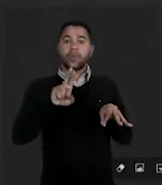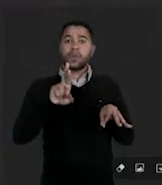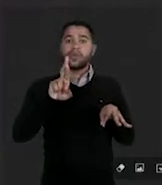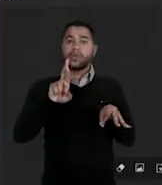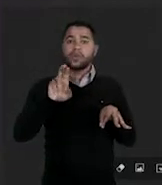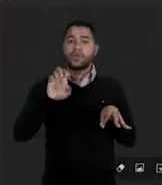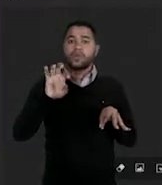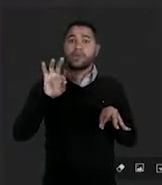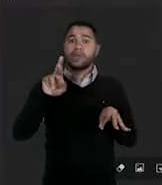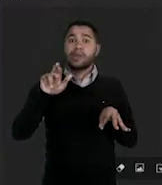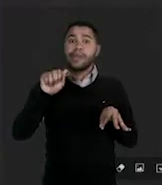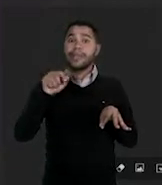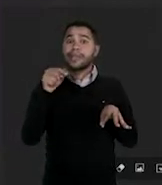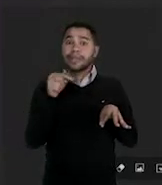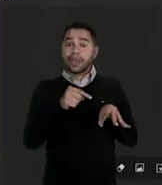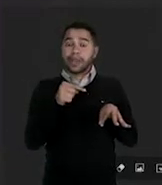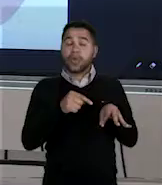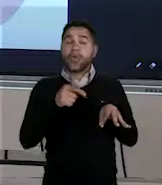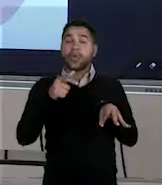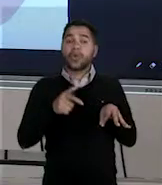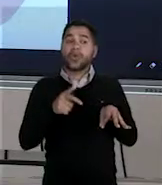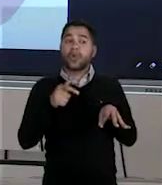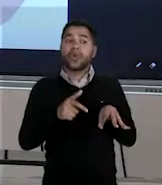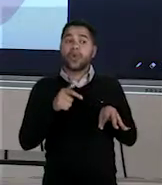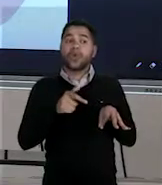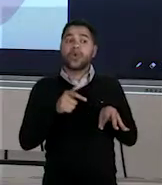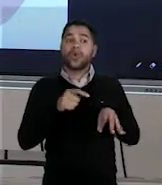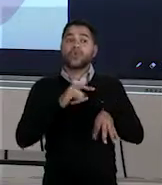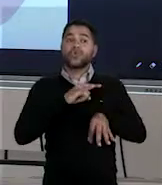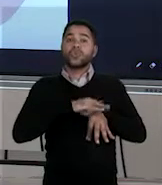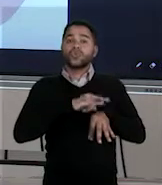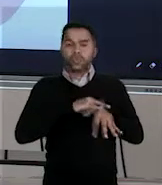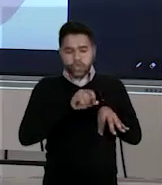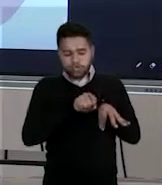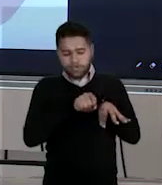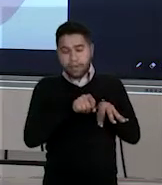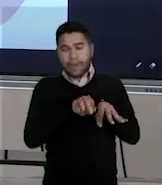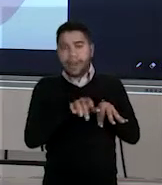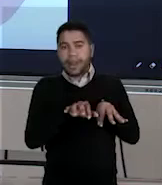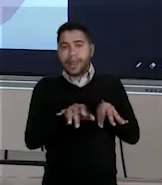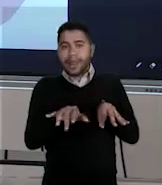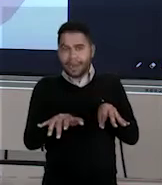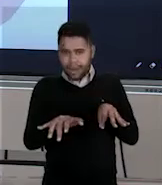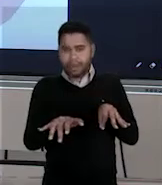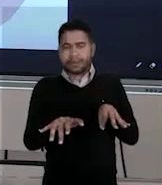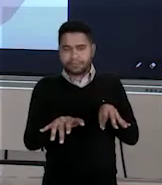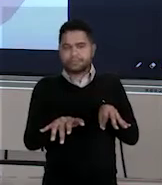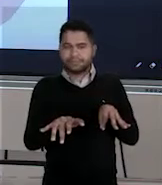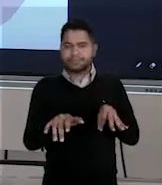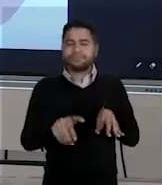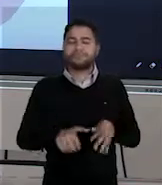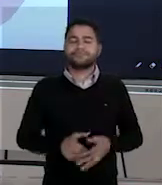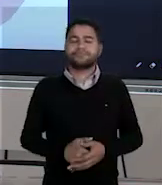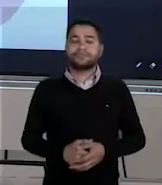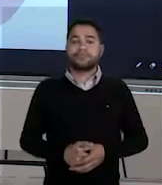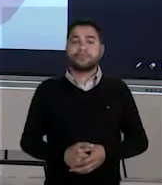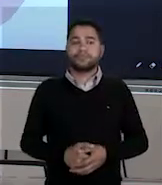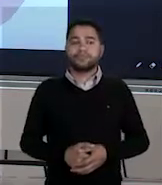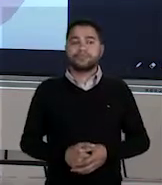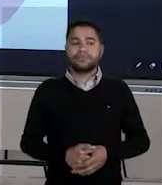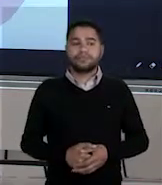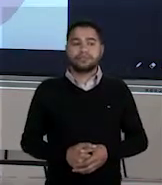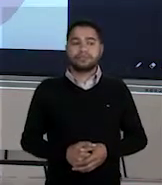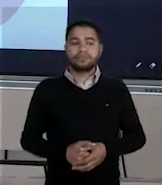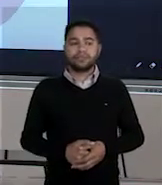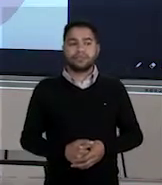uretra. A uretra é uma abertura onde saem os xixi nas meninas, né? A nossa urina.